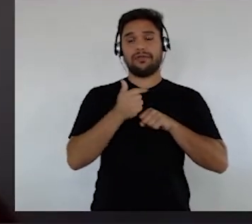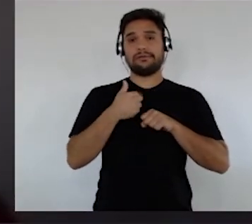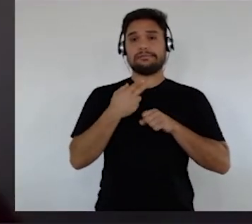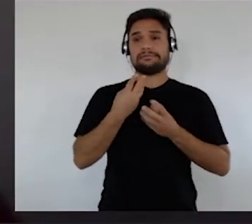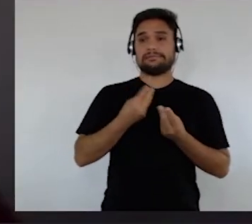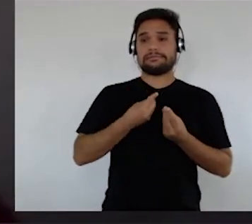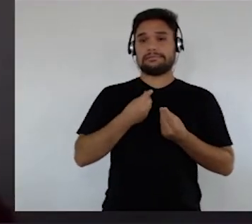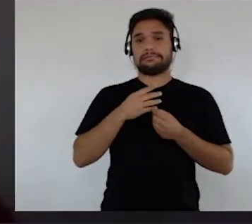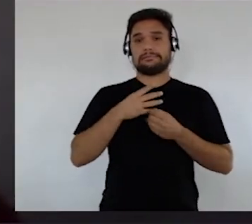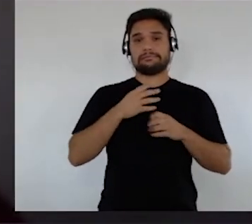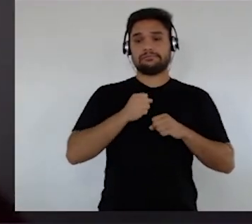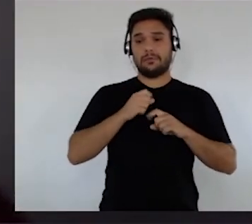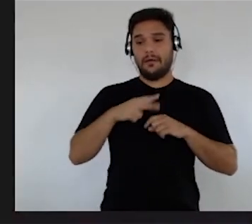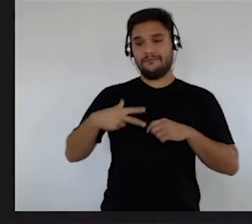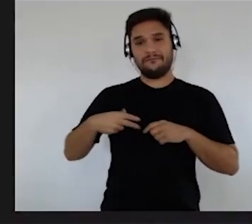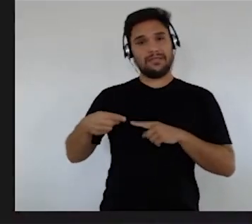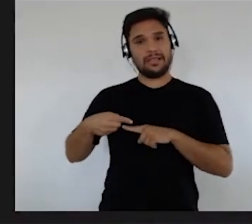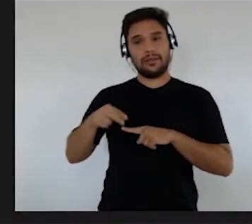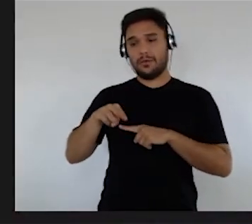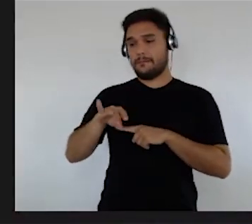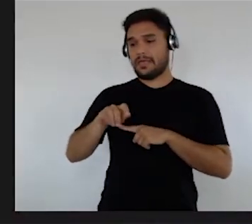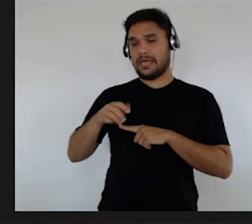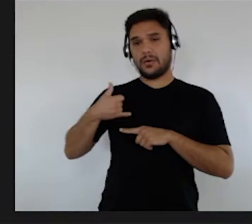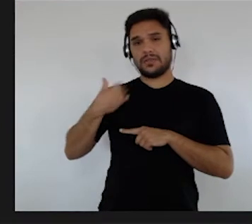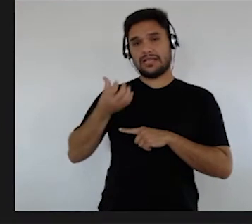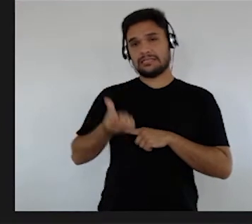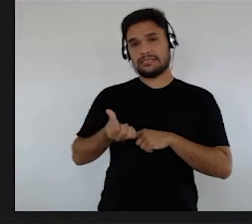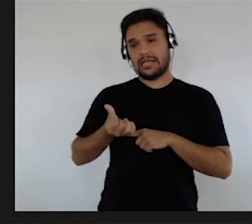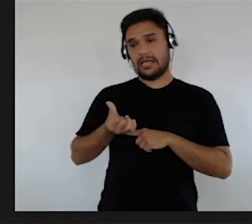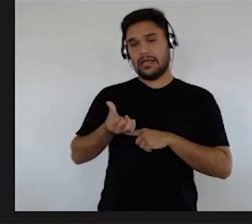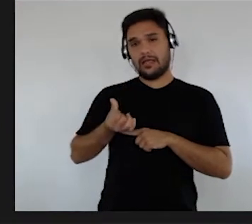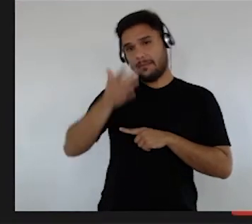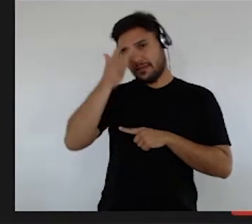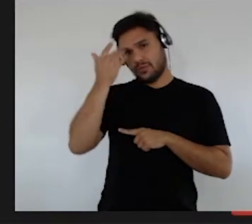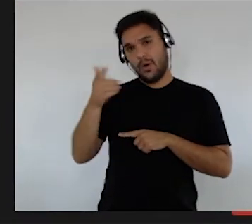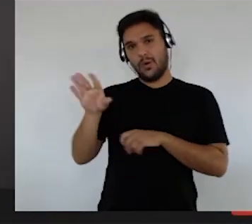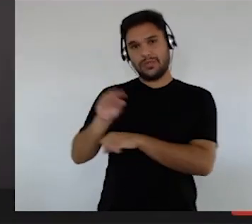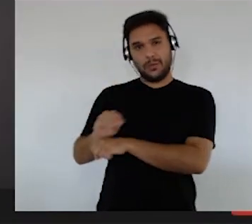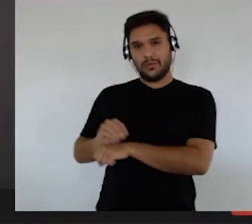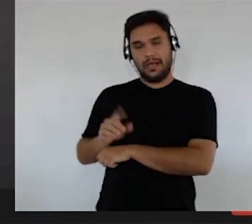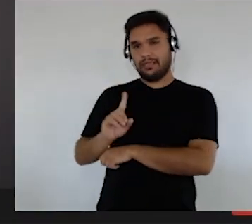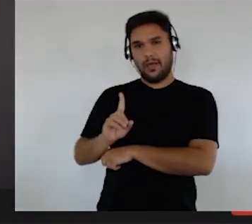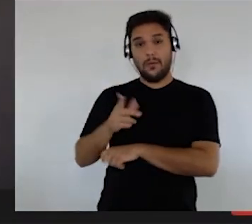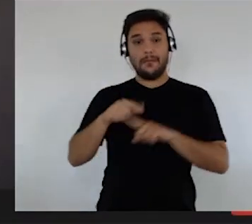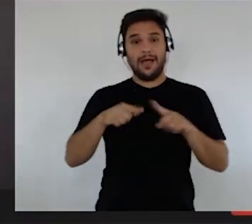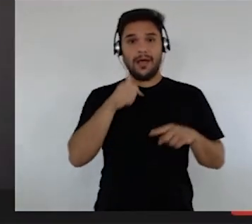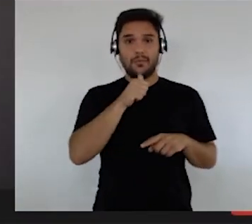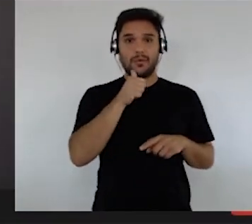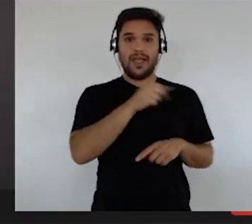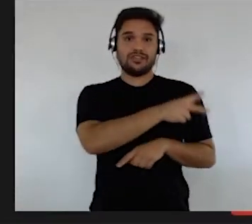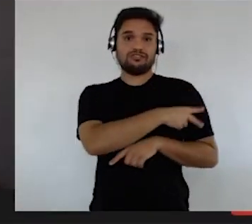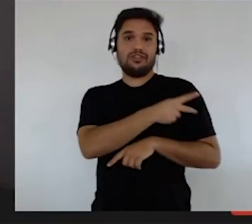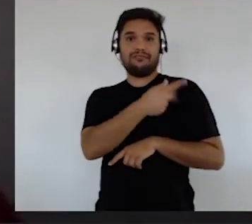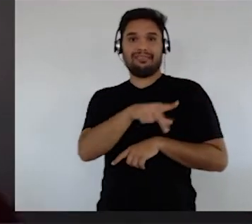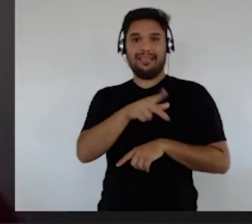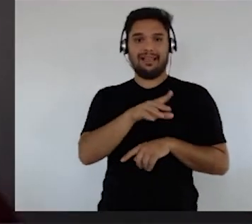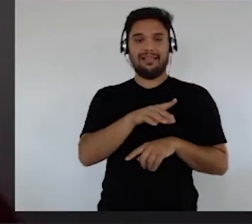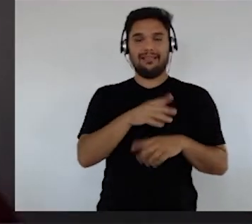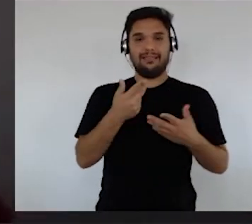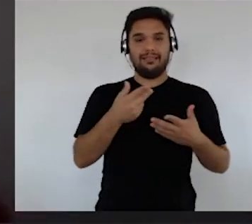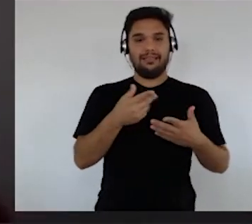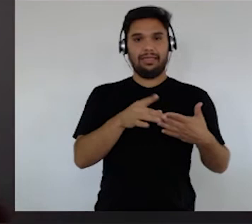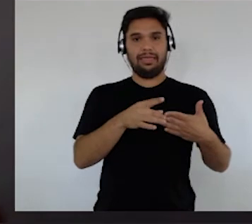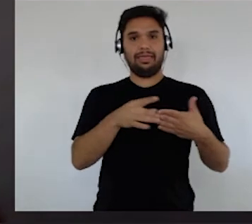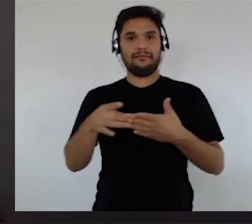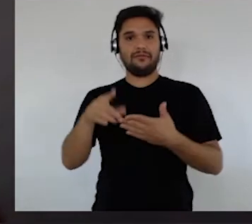deixar o filho Miguel, de 6 anos, né? E por negligência da patroa aconteceu o que